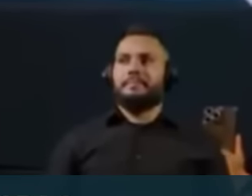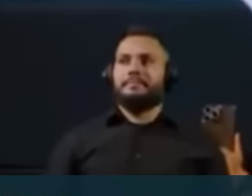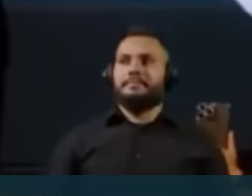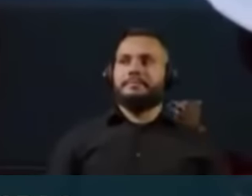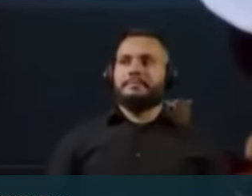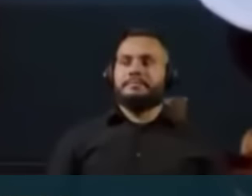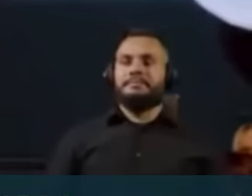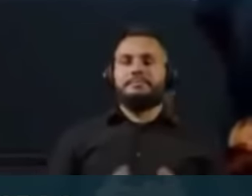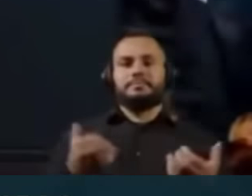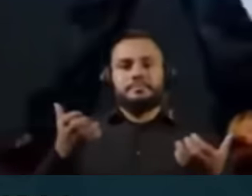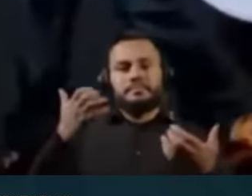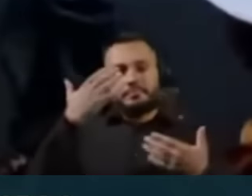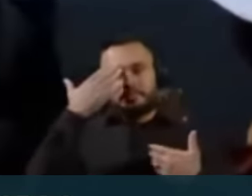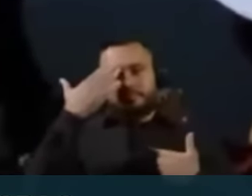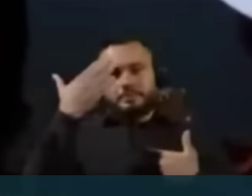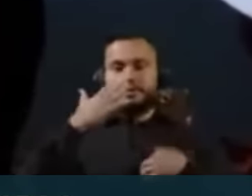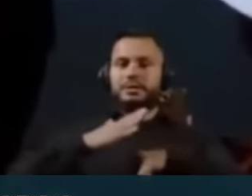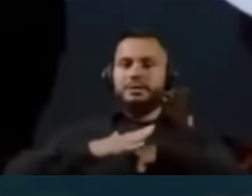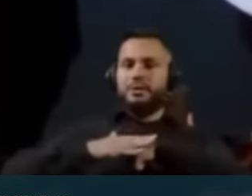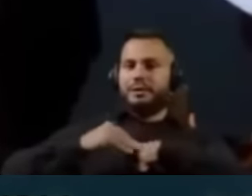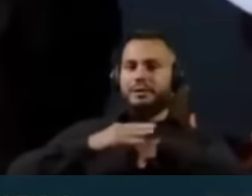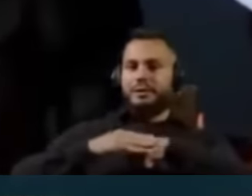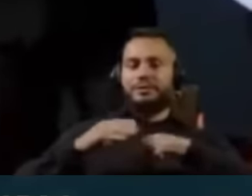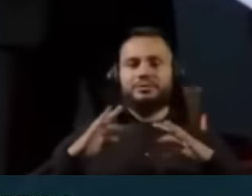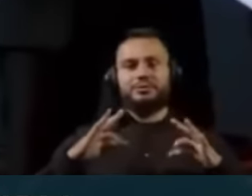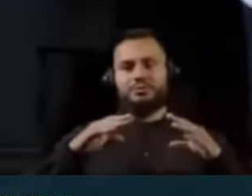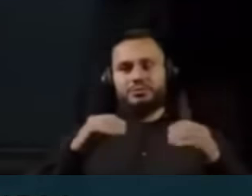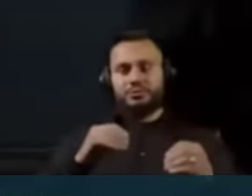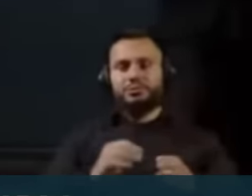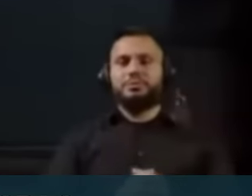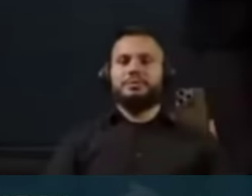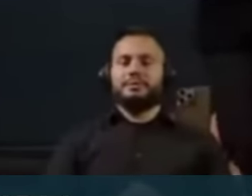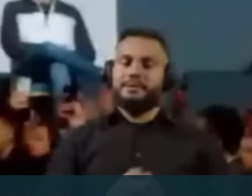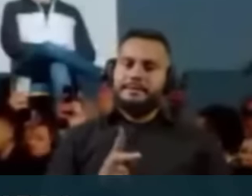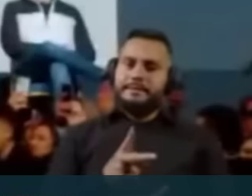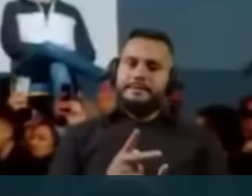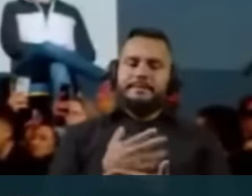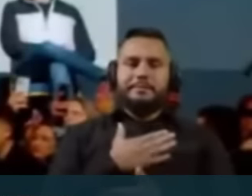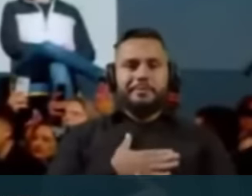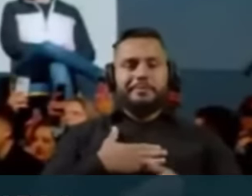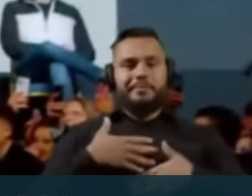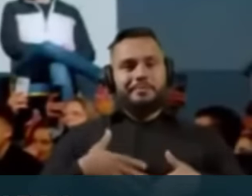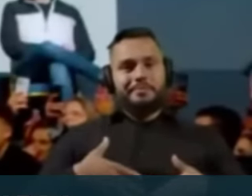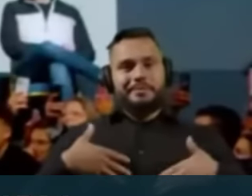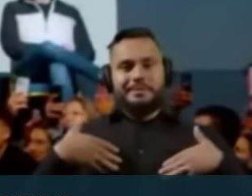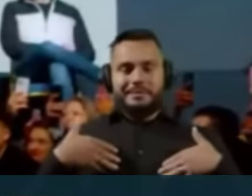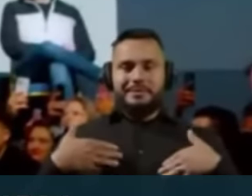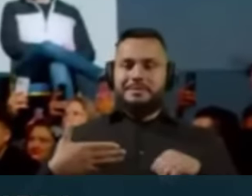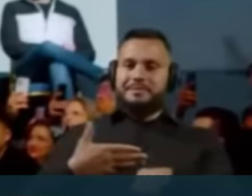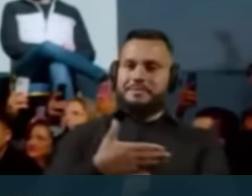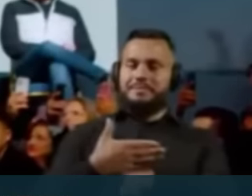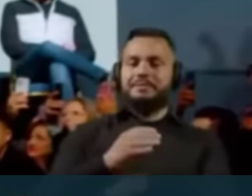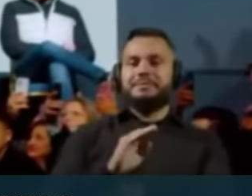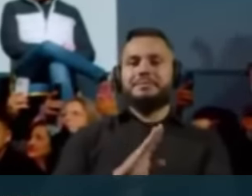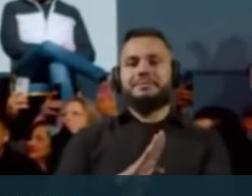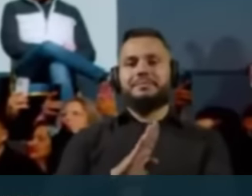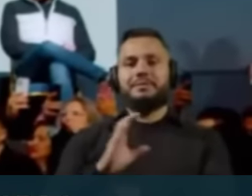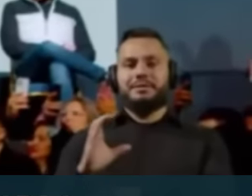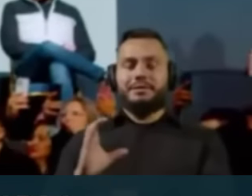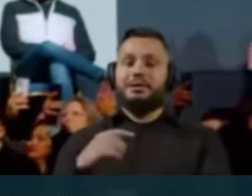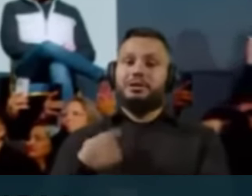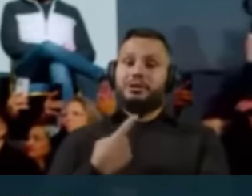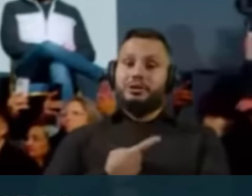Eu quero agradecer o carinho de todos, dizer que é sempre uma honra estar em Balneário Camboriú. Nós que estivemos aqui